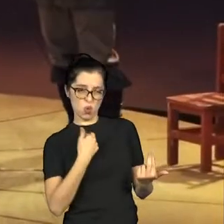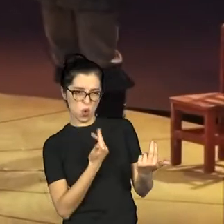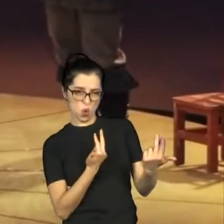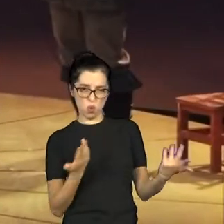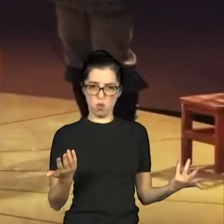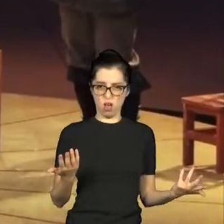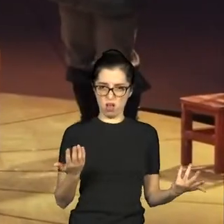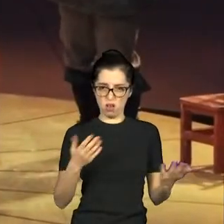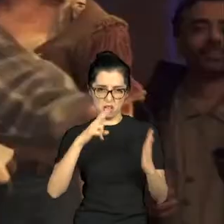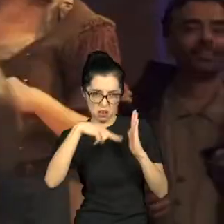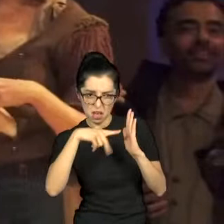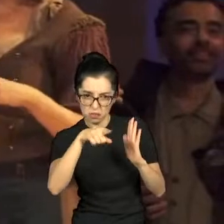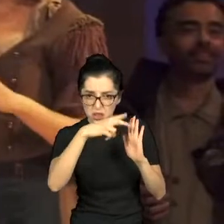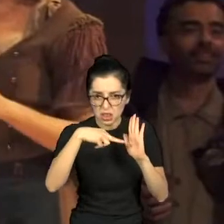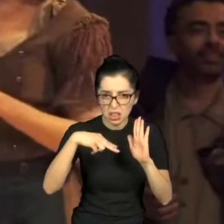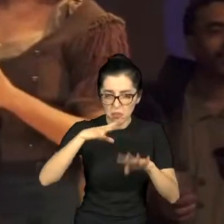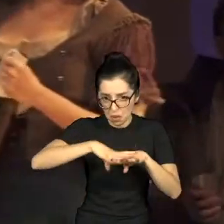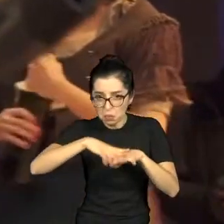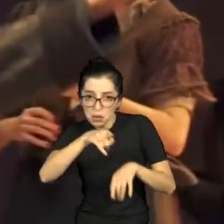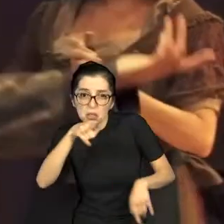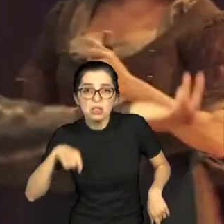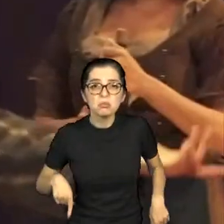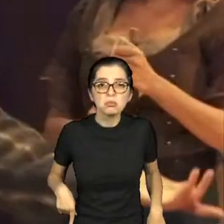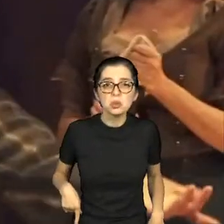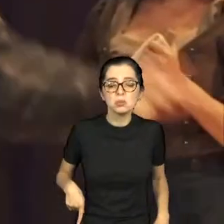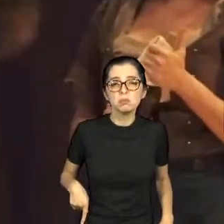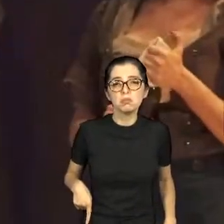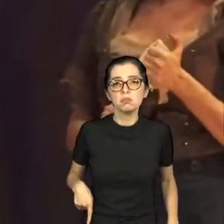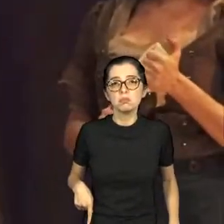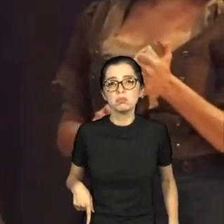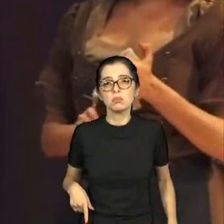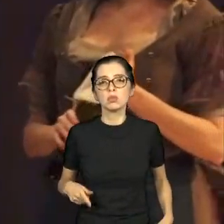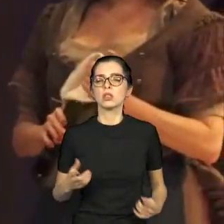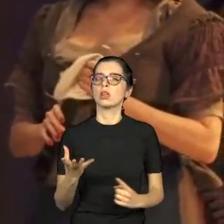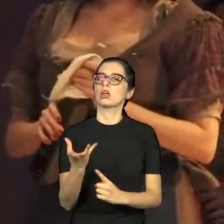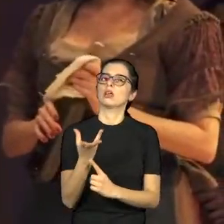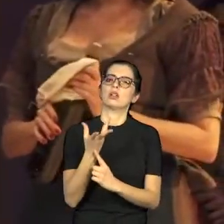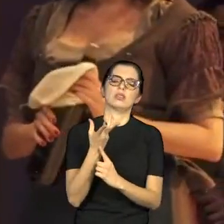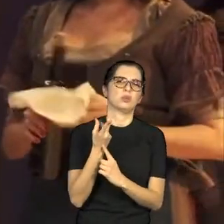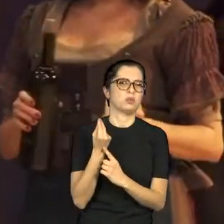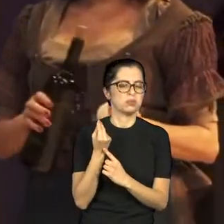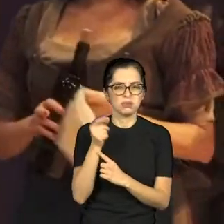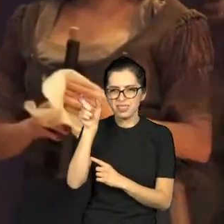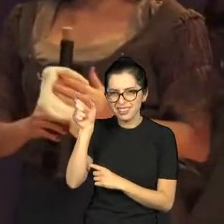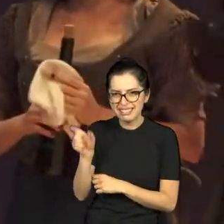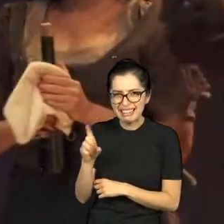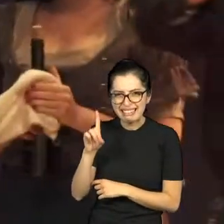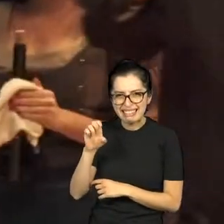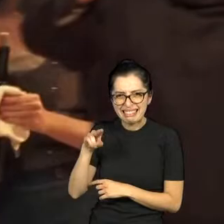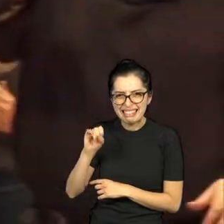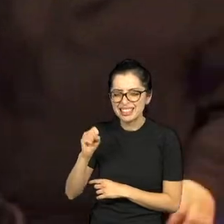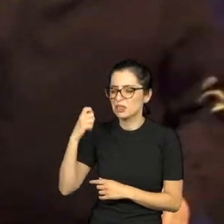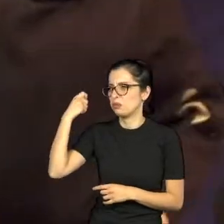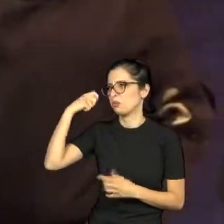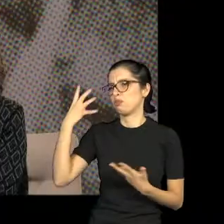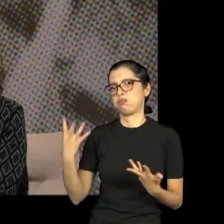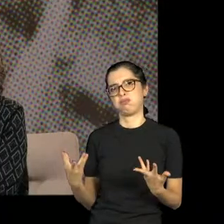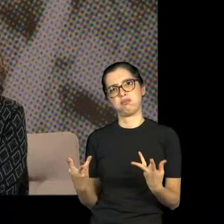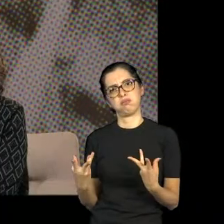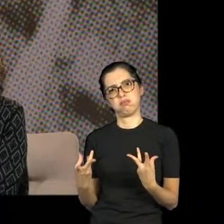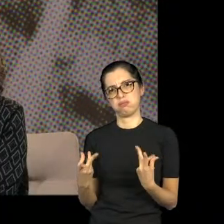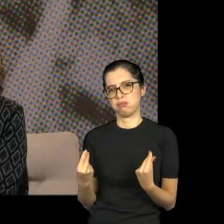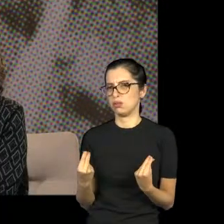de matemática. Você é uma atriz extraordinária, dessas que vão buscando